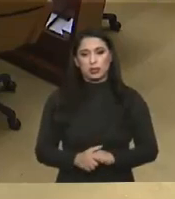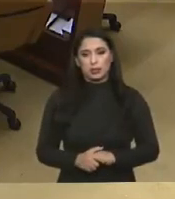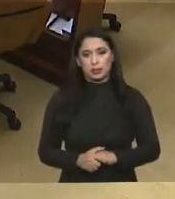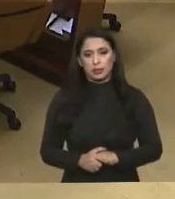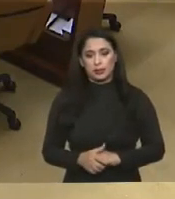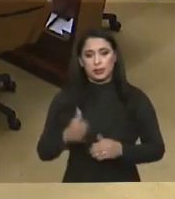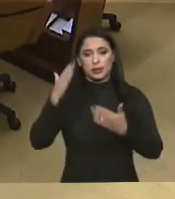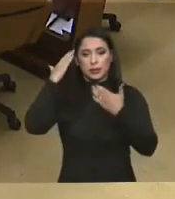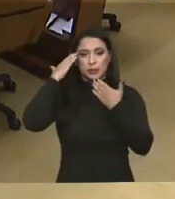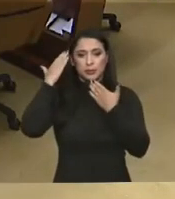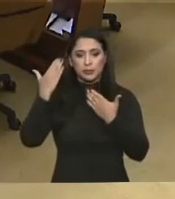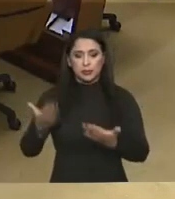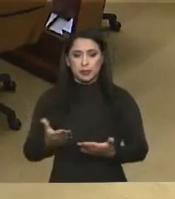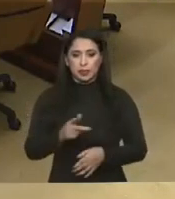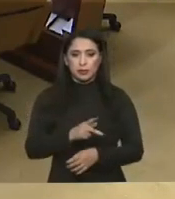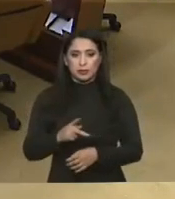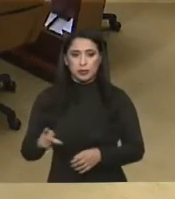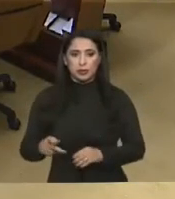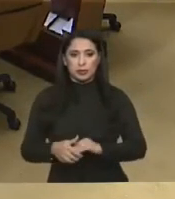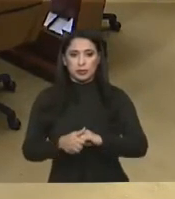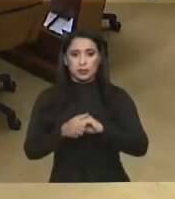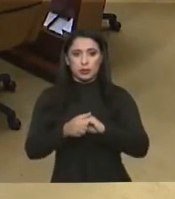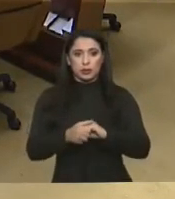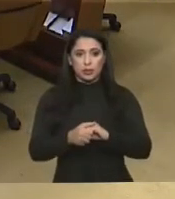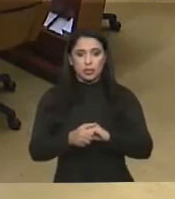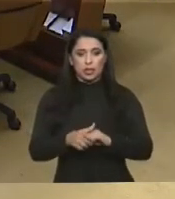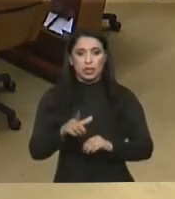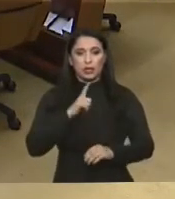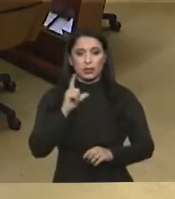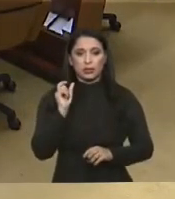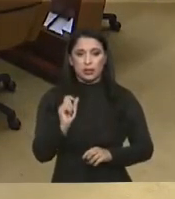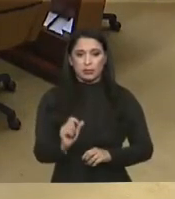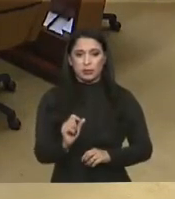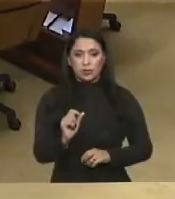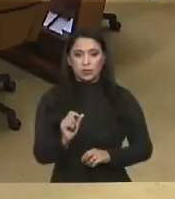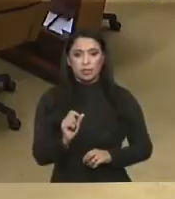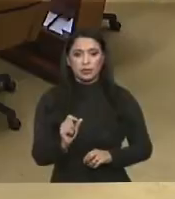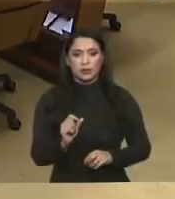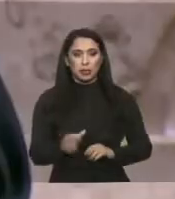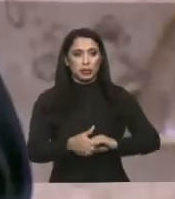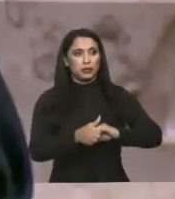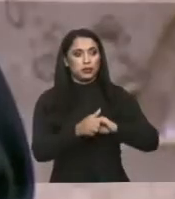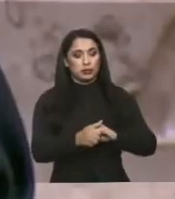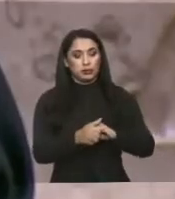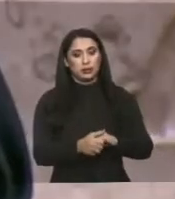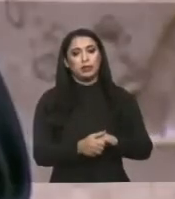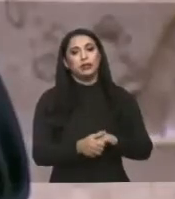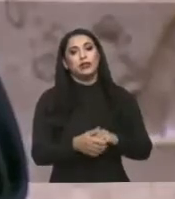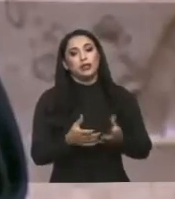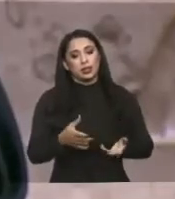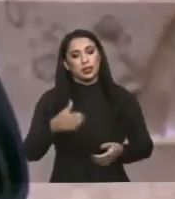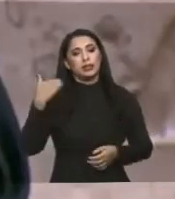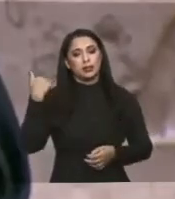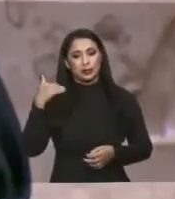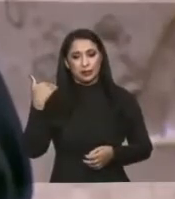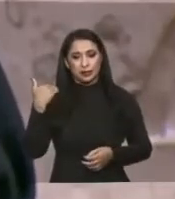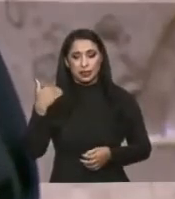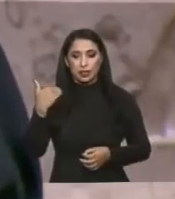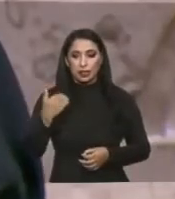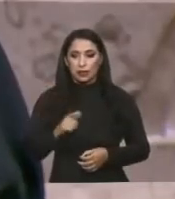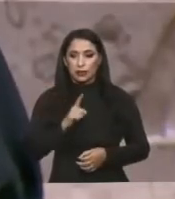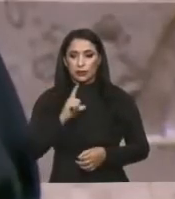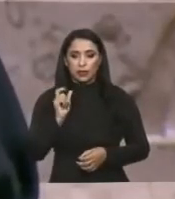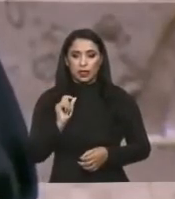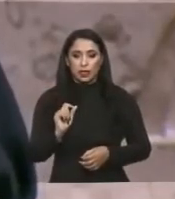Muito obrigado, senhora presidente. Cumprimento Vossa Excelência, cumprimento a ministra Carmen Lúcia, cumprimento o eminente ministro relator